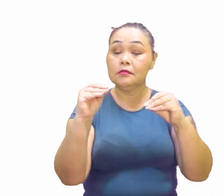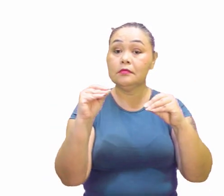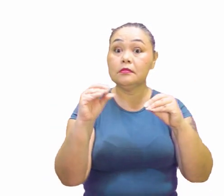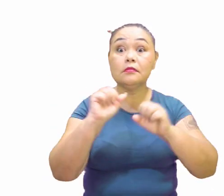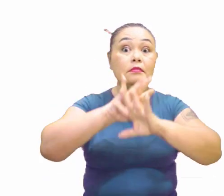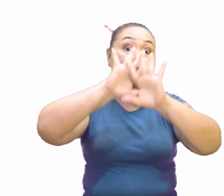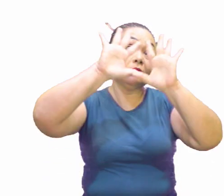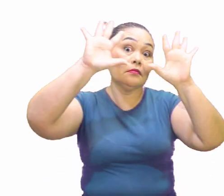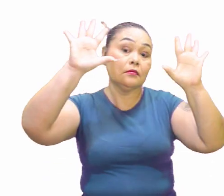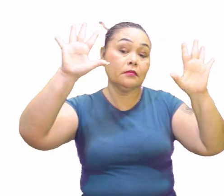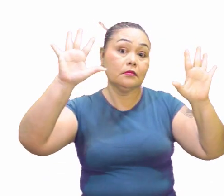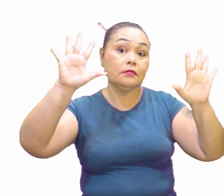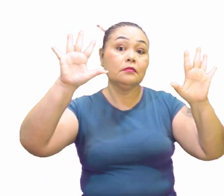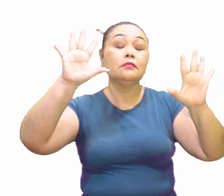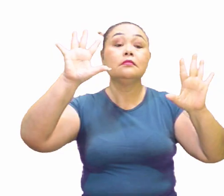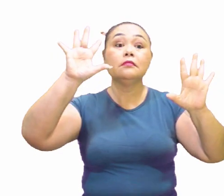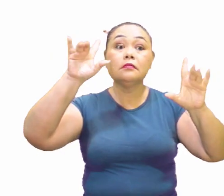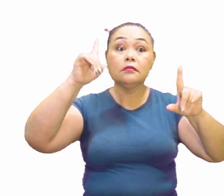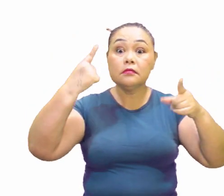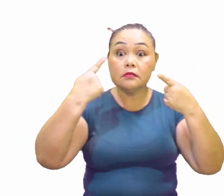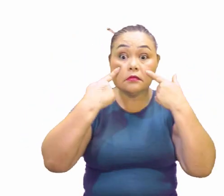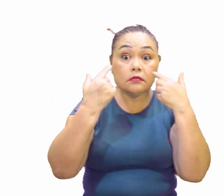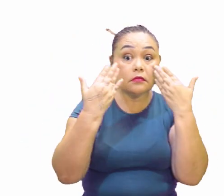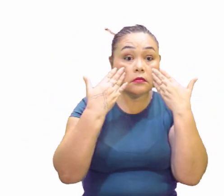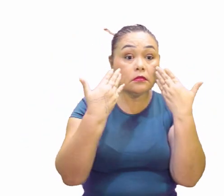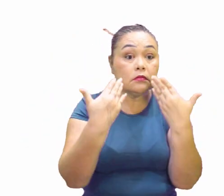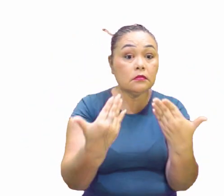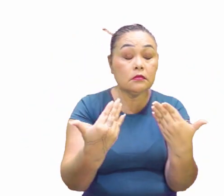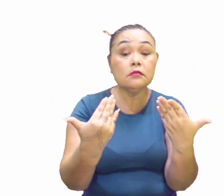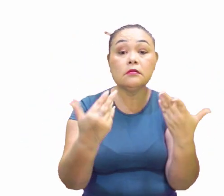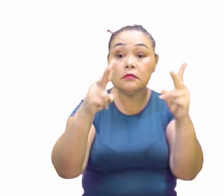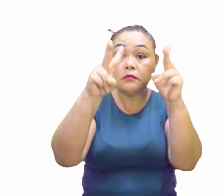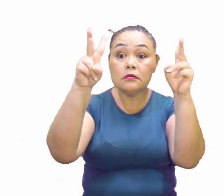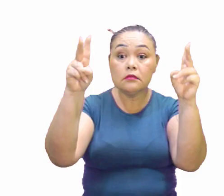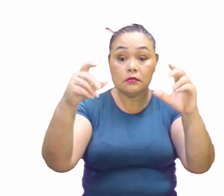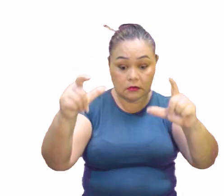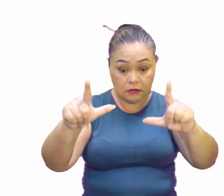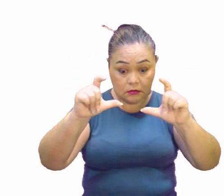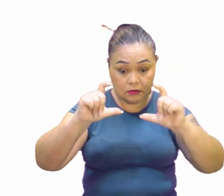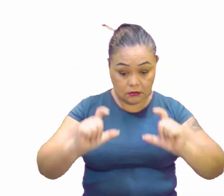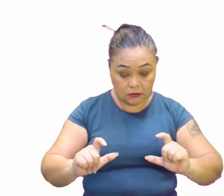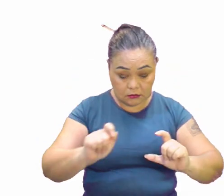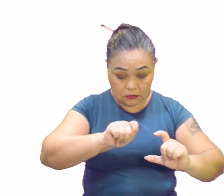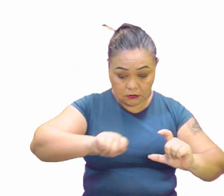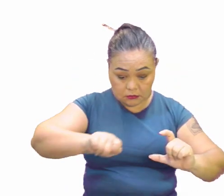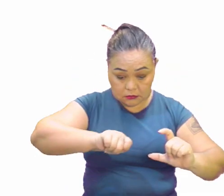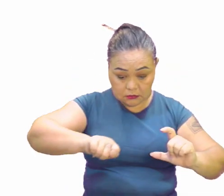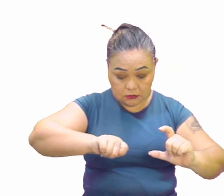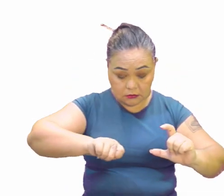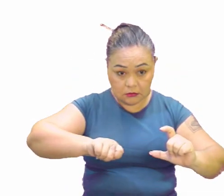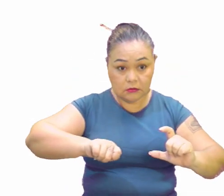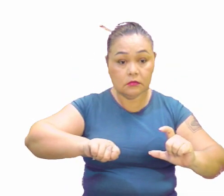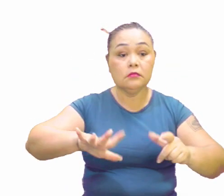de elucidar, materializar o que está sendo abordado no parágrafo. O sistema público de